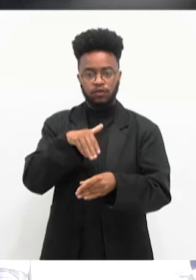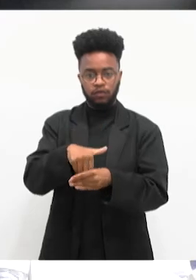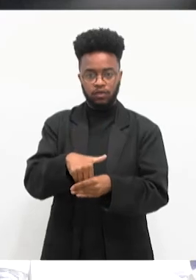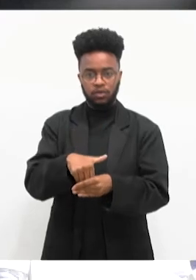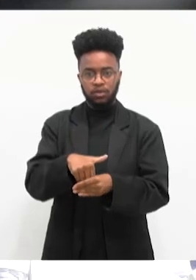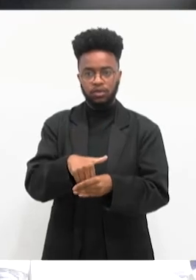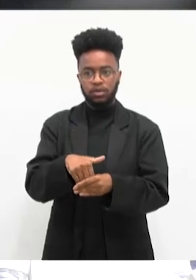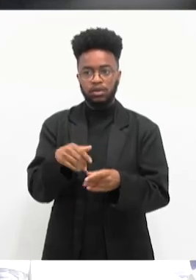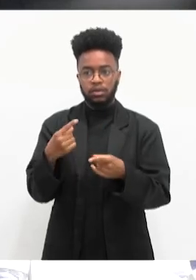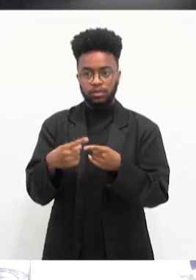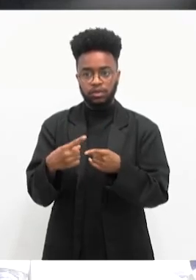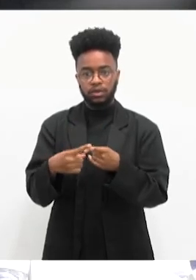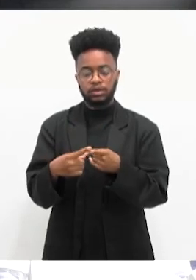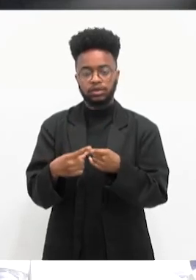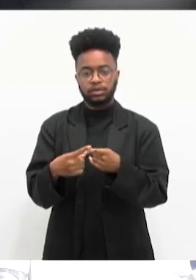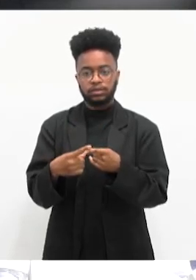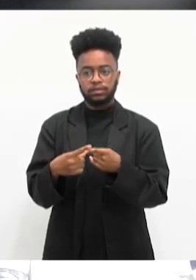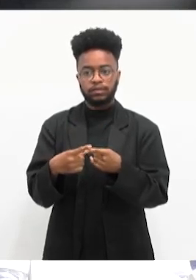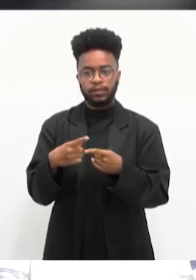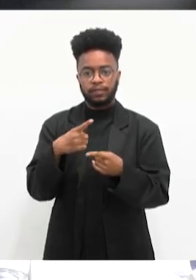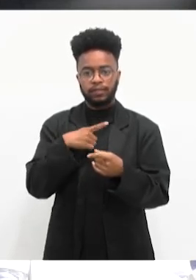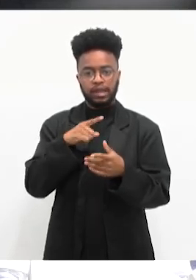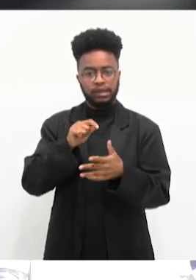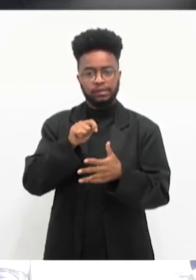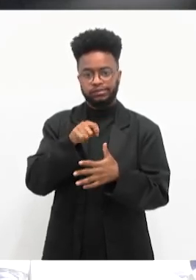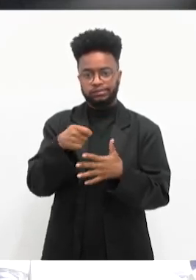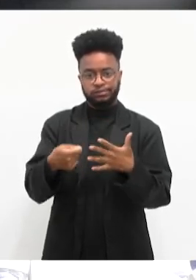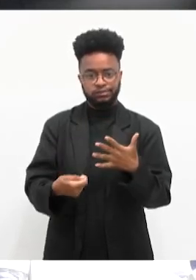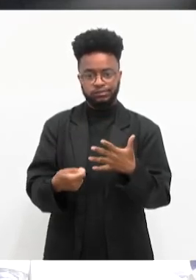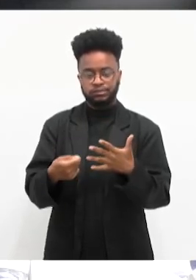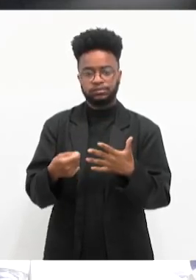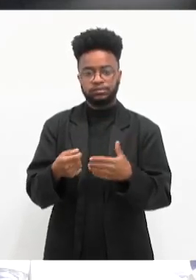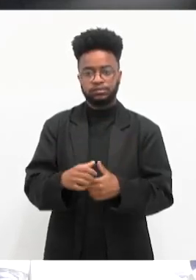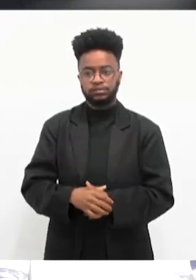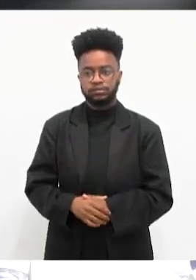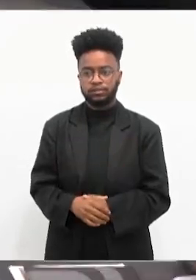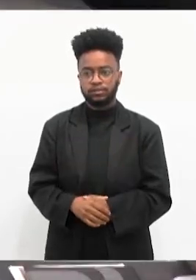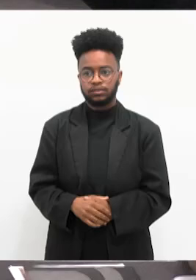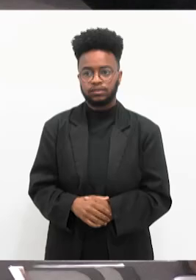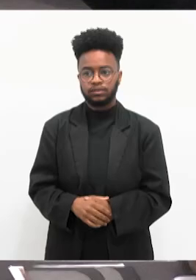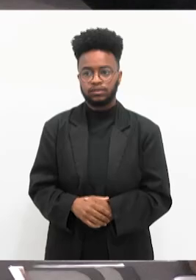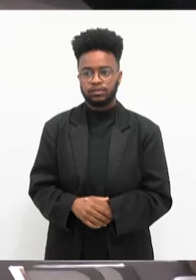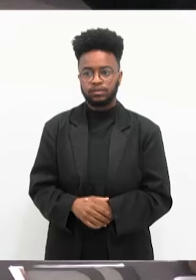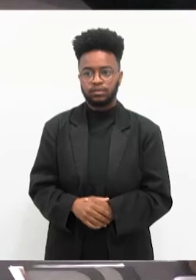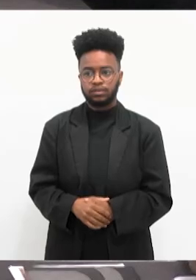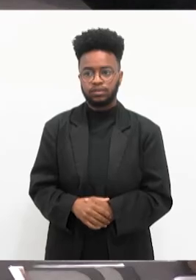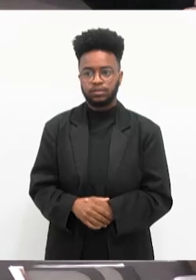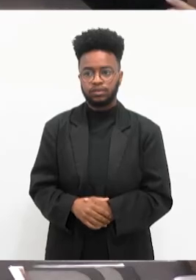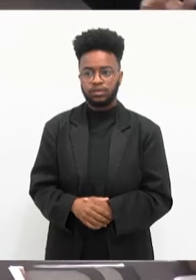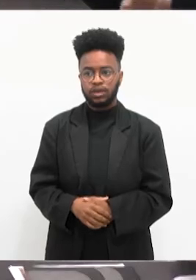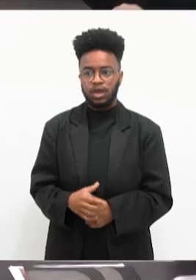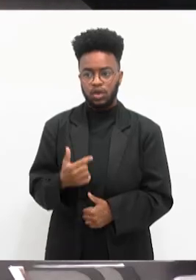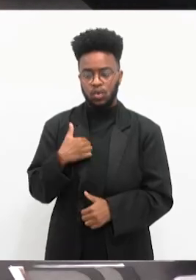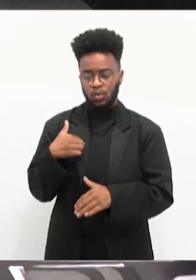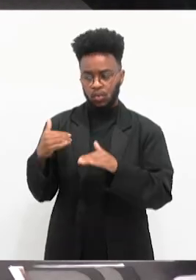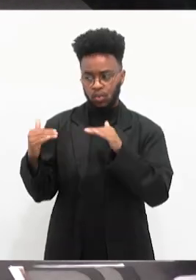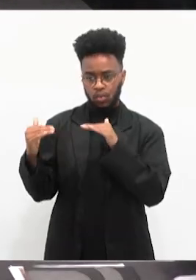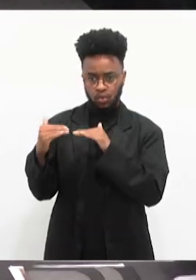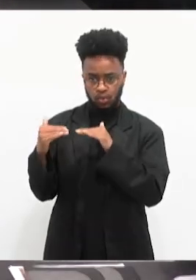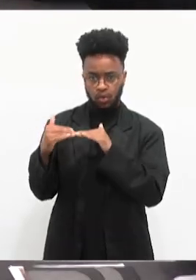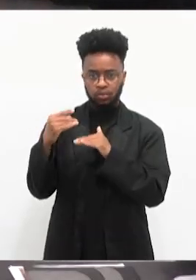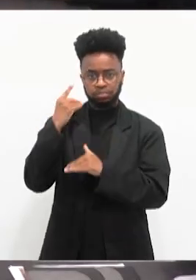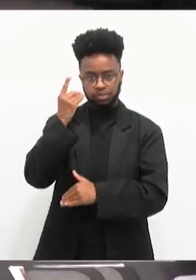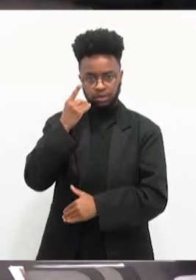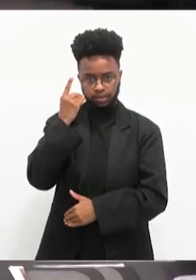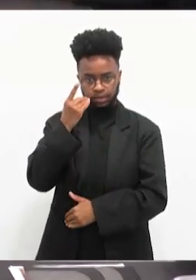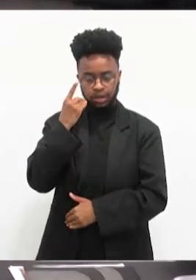porque é muita jurisprudência do Supremo. Mas, olha, eu não discordo do